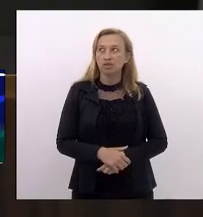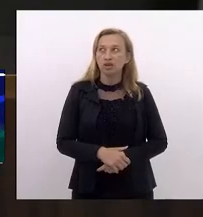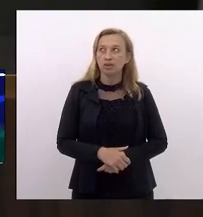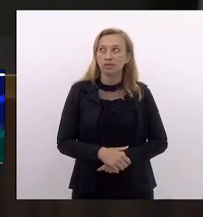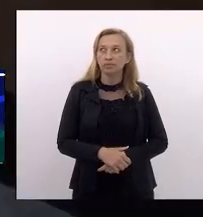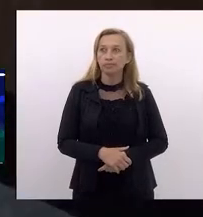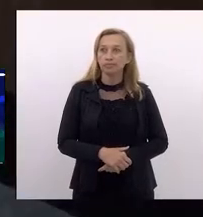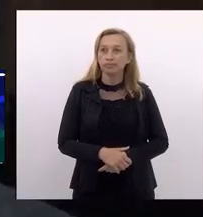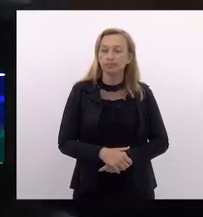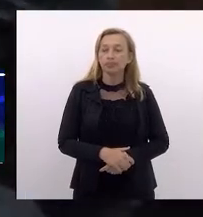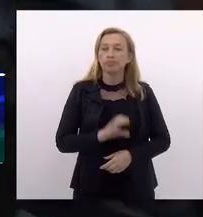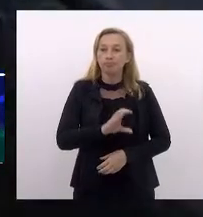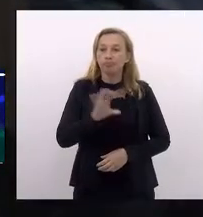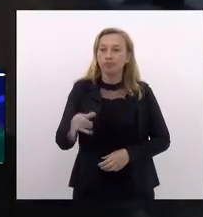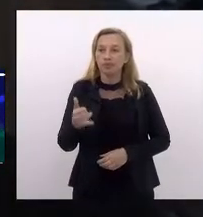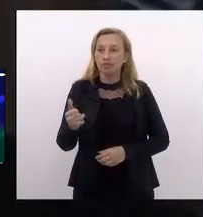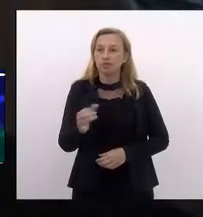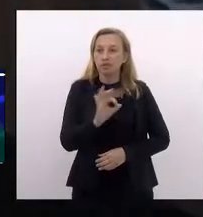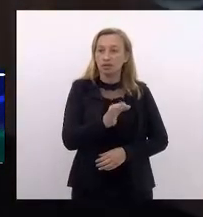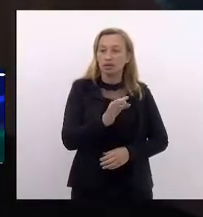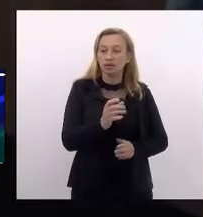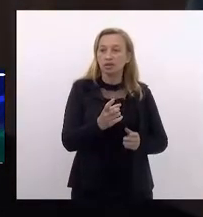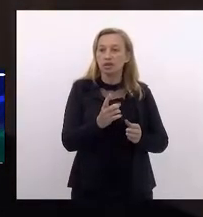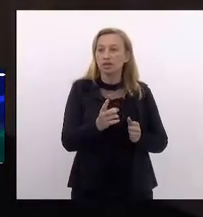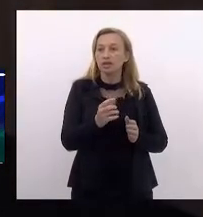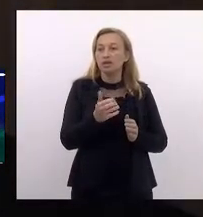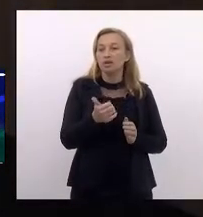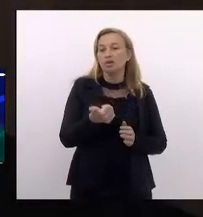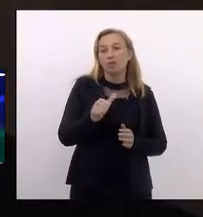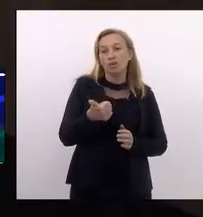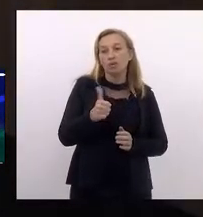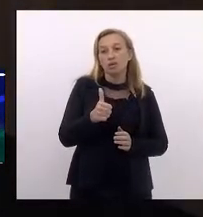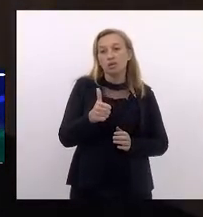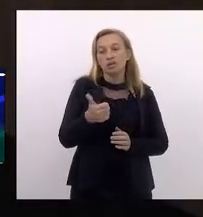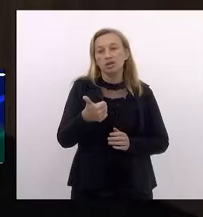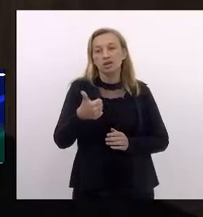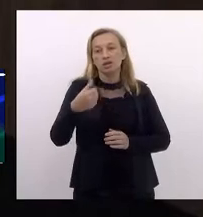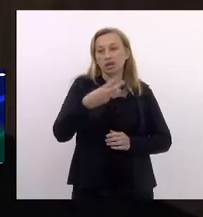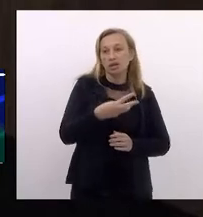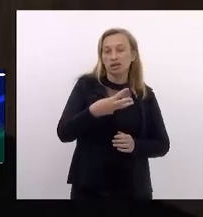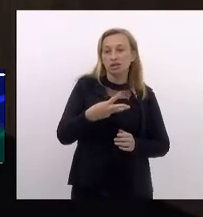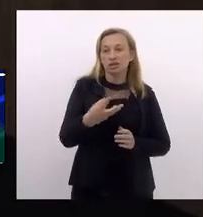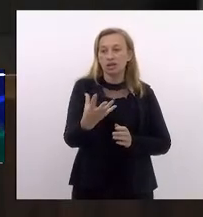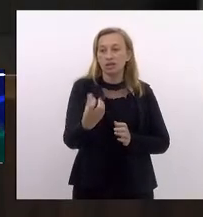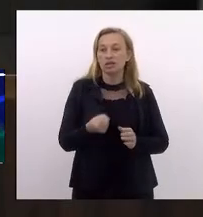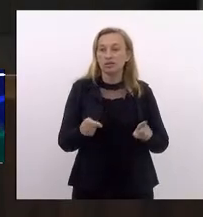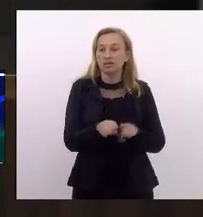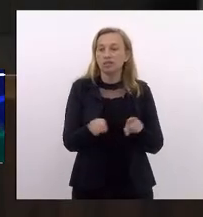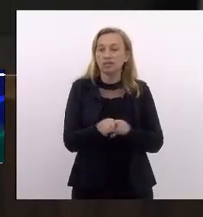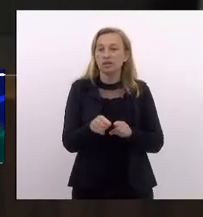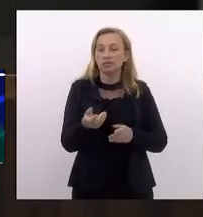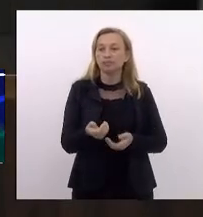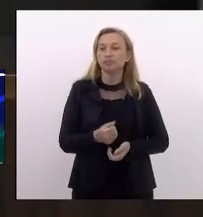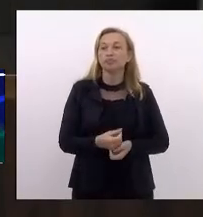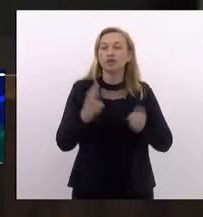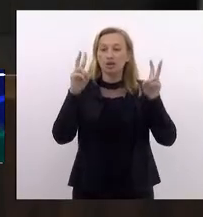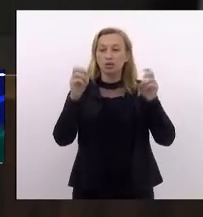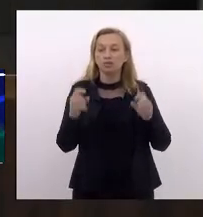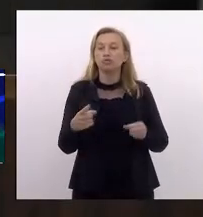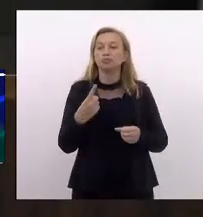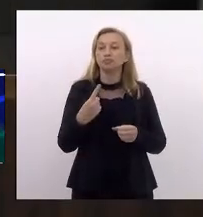a aparecer aí dentro da ccj é certo pelas emendas 1113 que a comissão de Economia acolhe também pela comissão de assuntos municipais